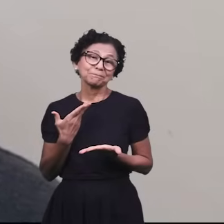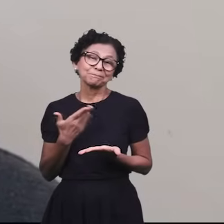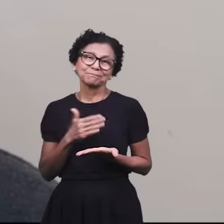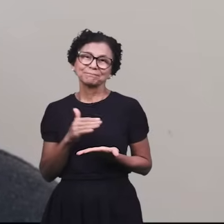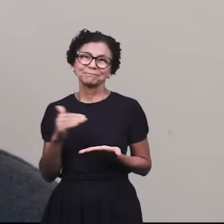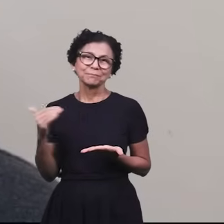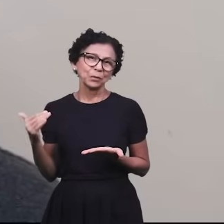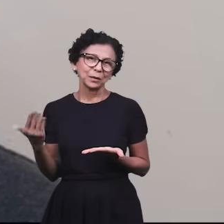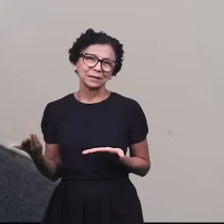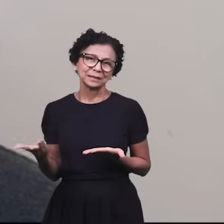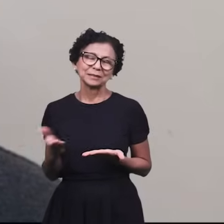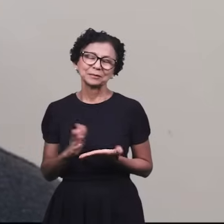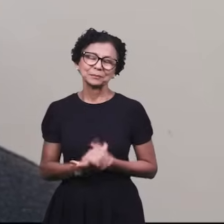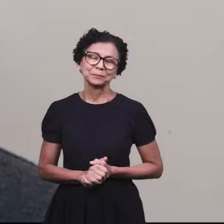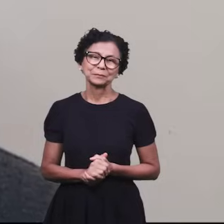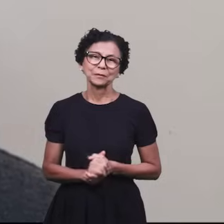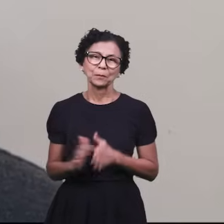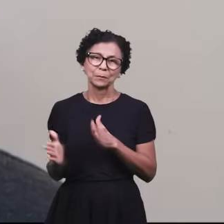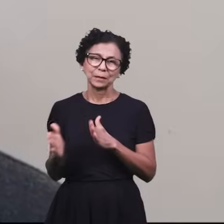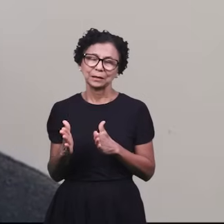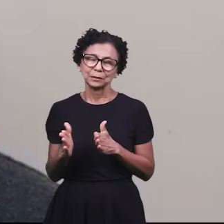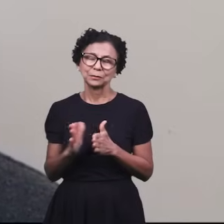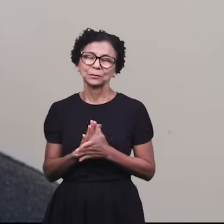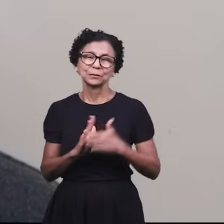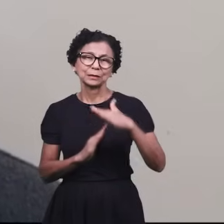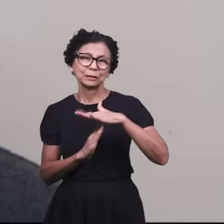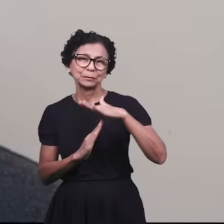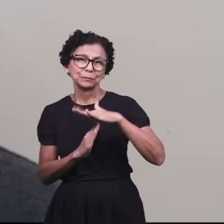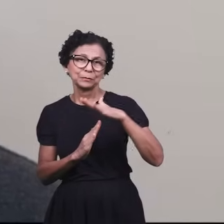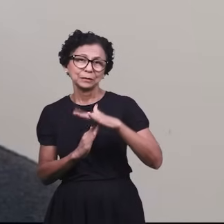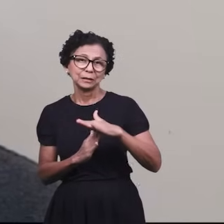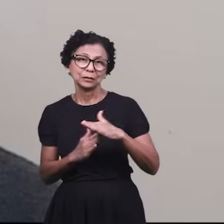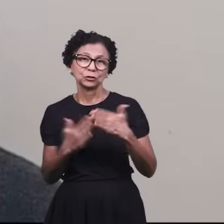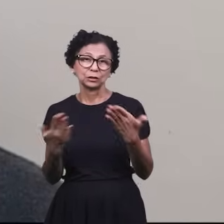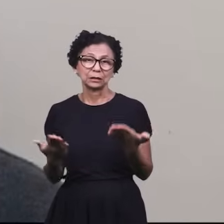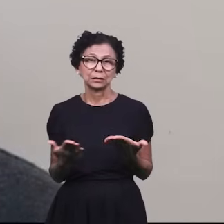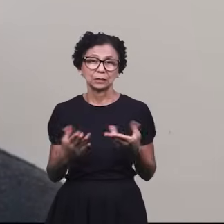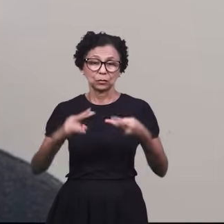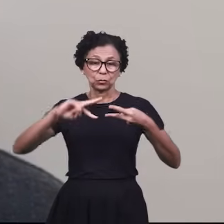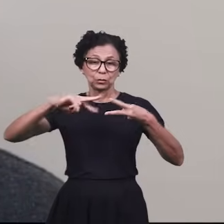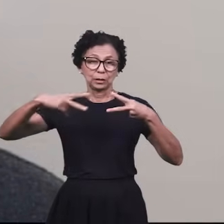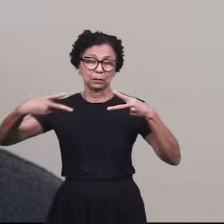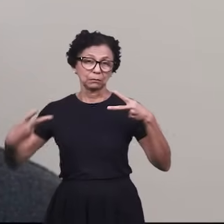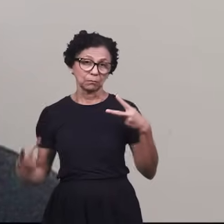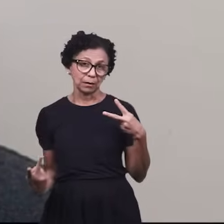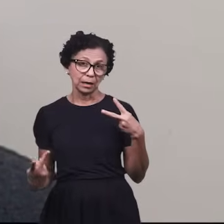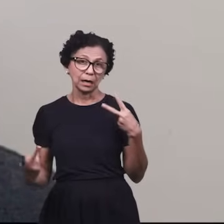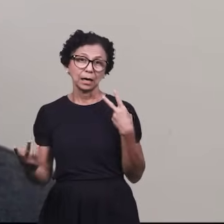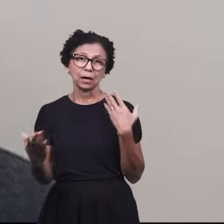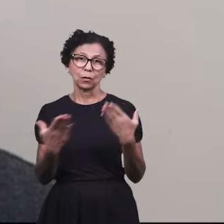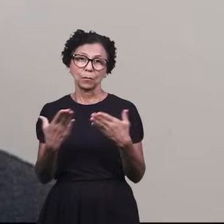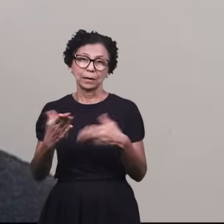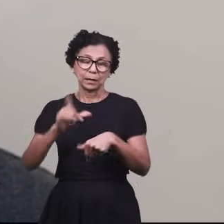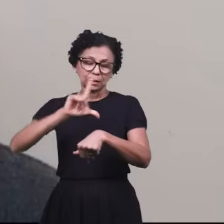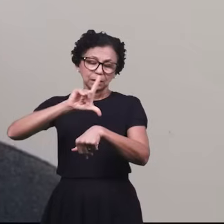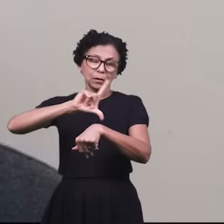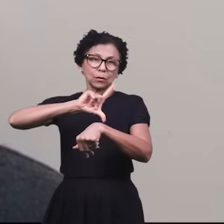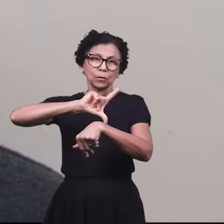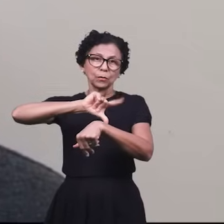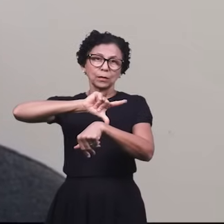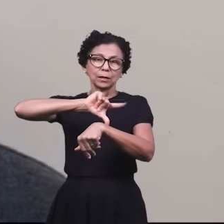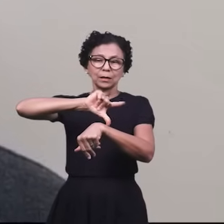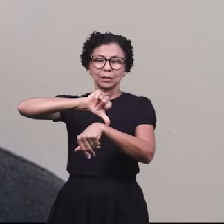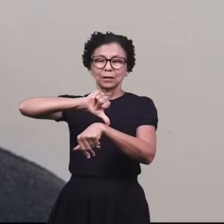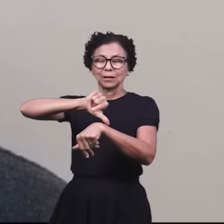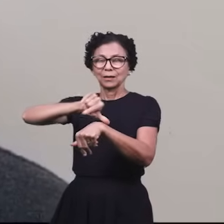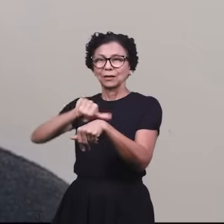o DNA funciona como um relógio molecular, porque as suas extremidades e os telômeros que